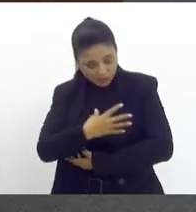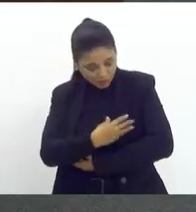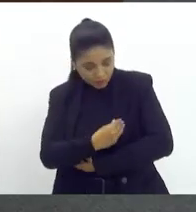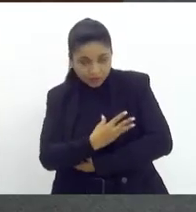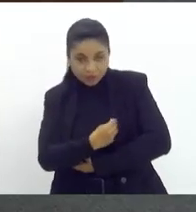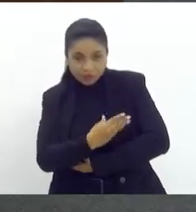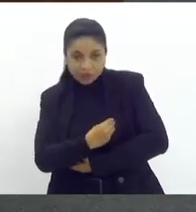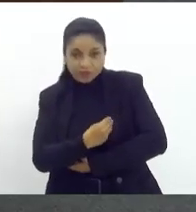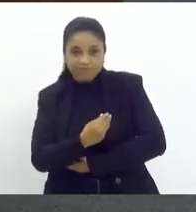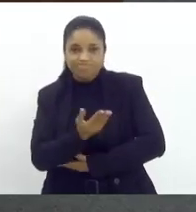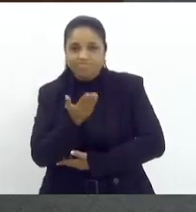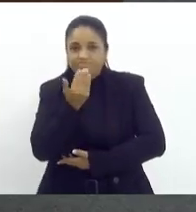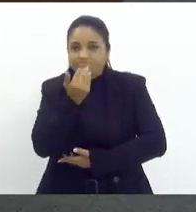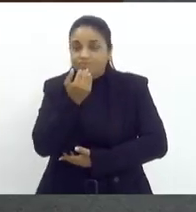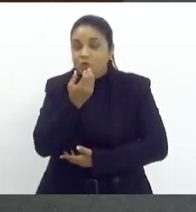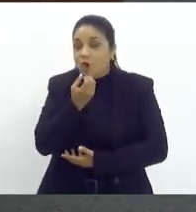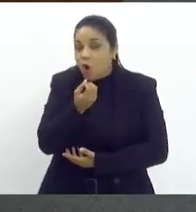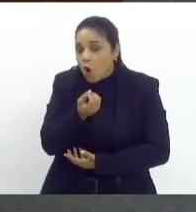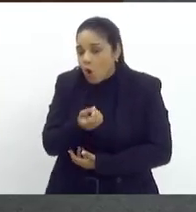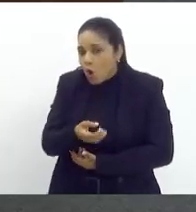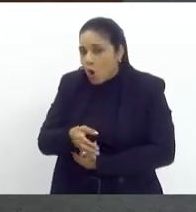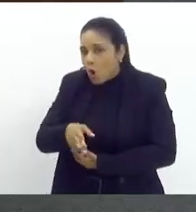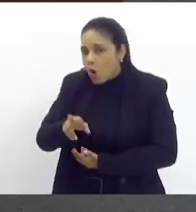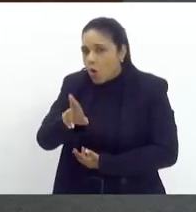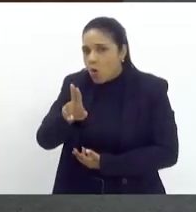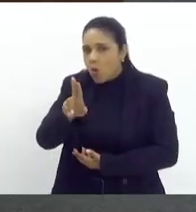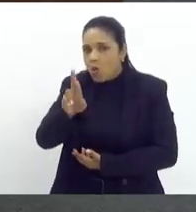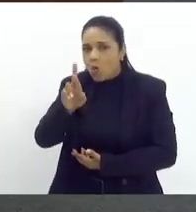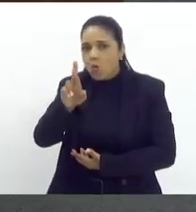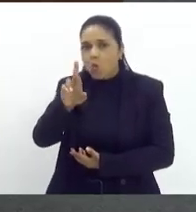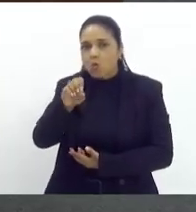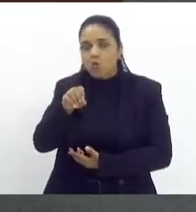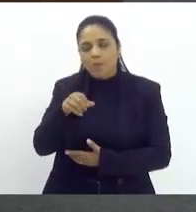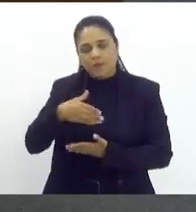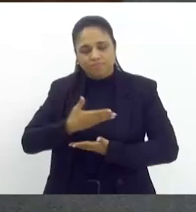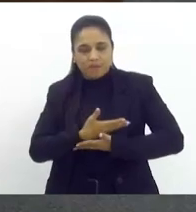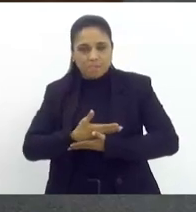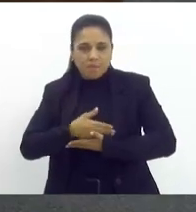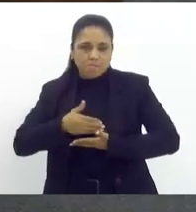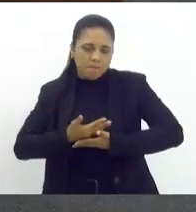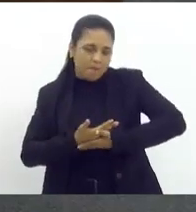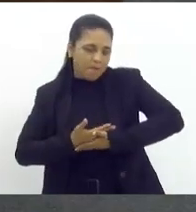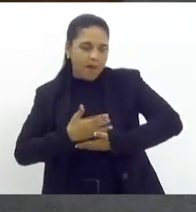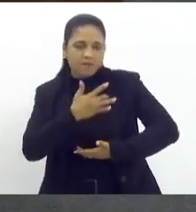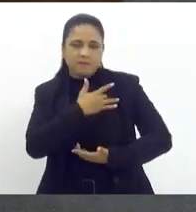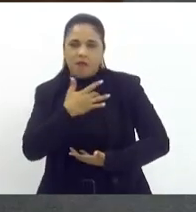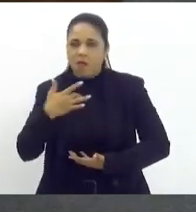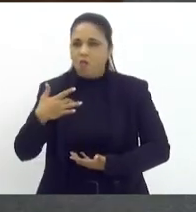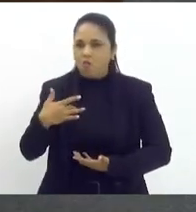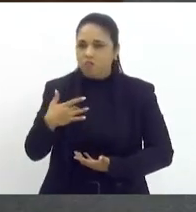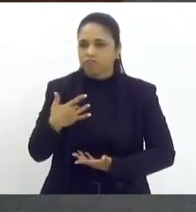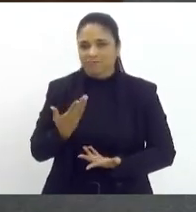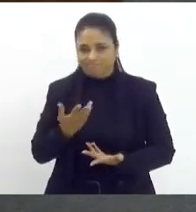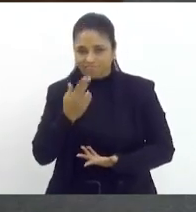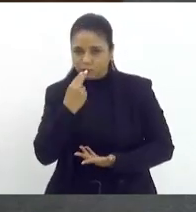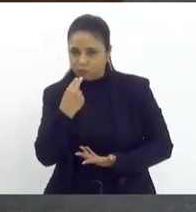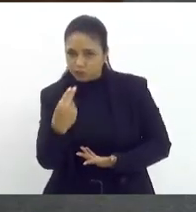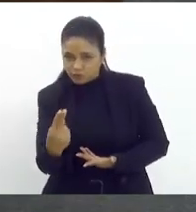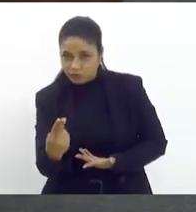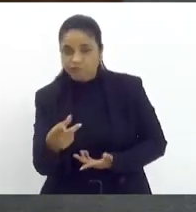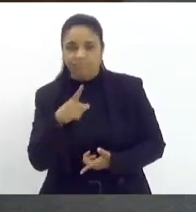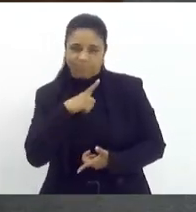alimento de ouro para o crescimento de uma criança para um crescimento saudável e nutritivo então